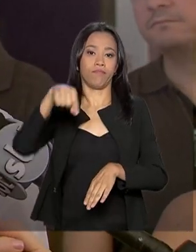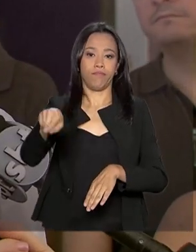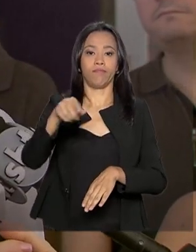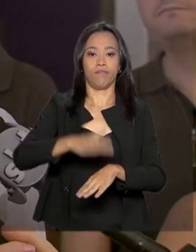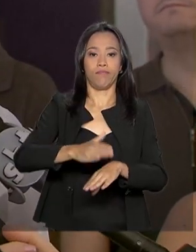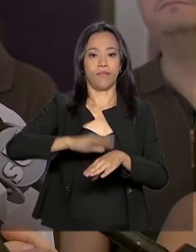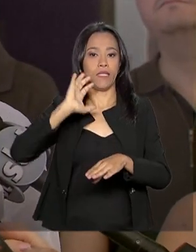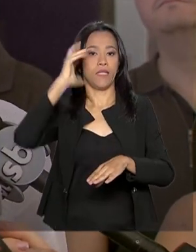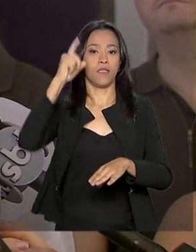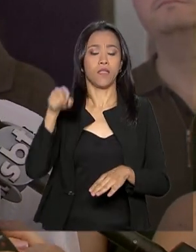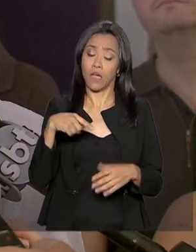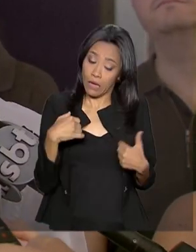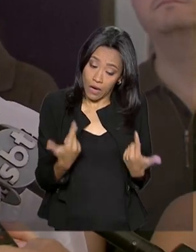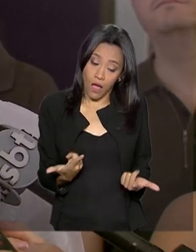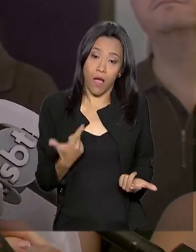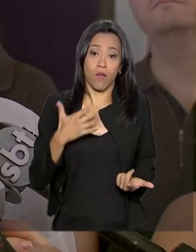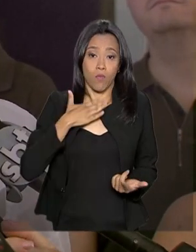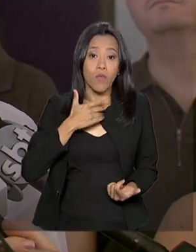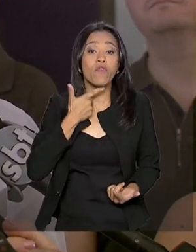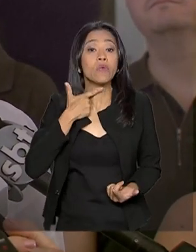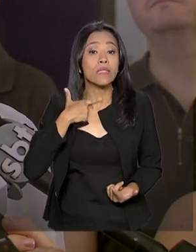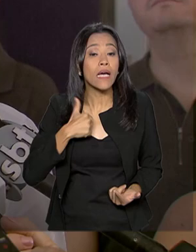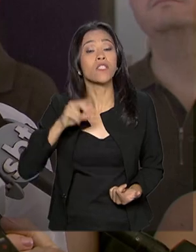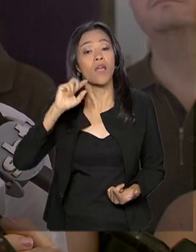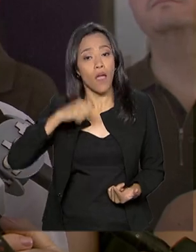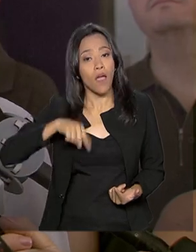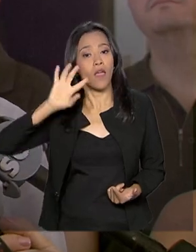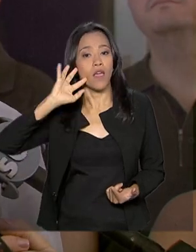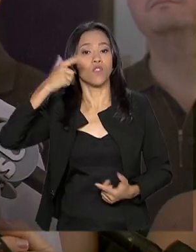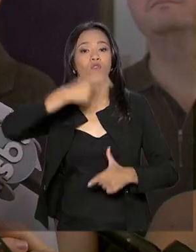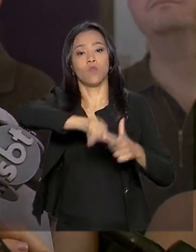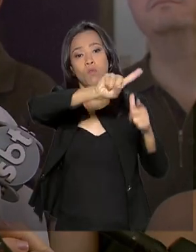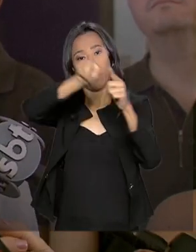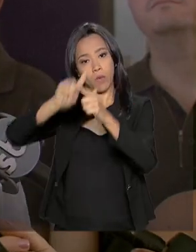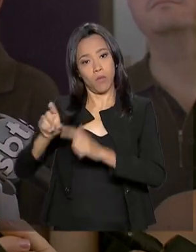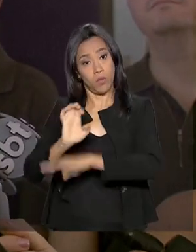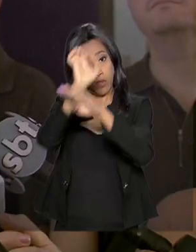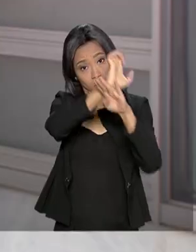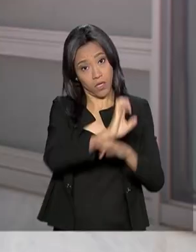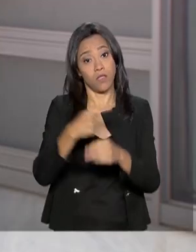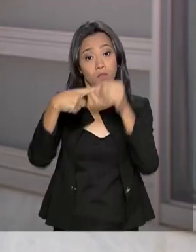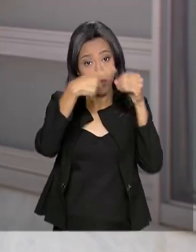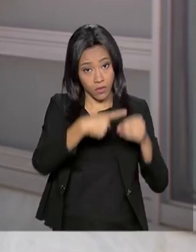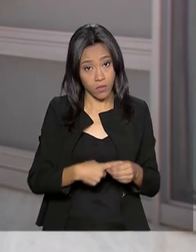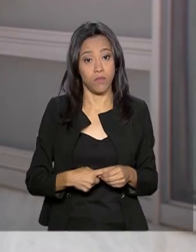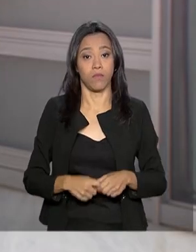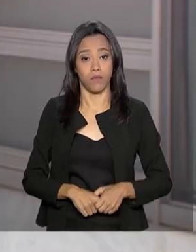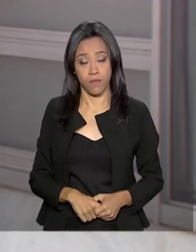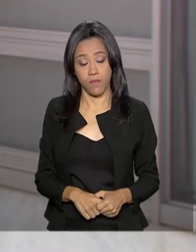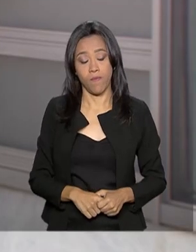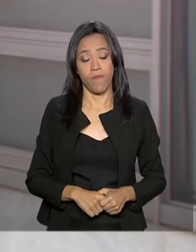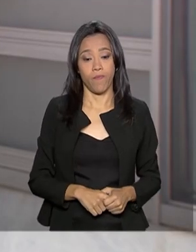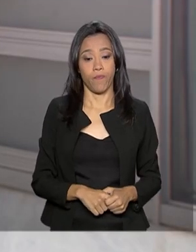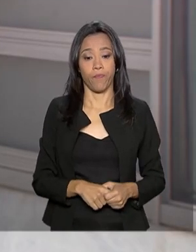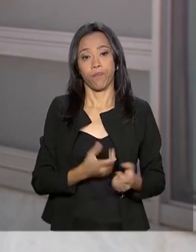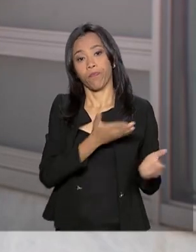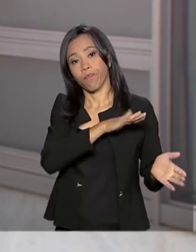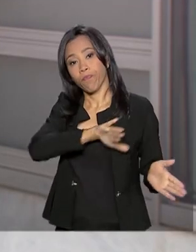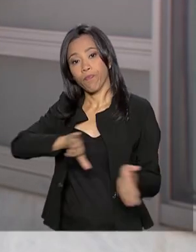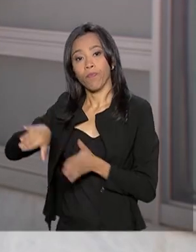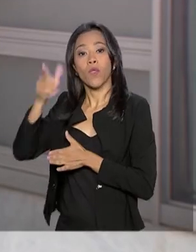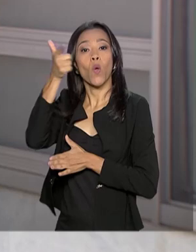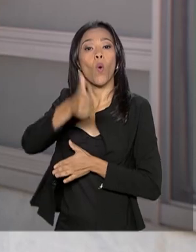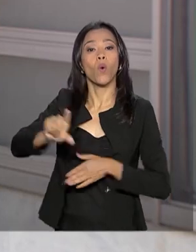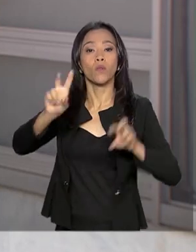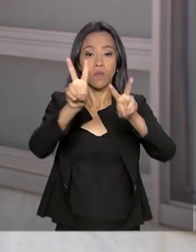meu desejo é resolver este assunto dos estados e municípios também neste momento. Olha, agora outro assunto que